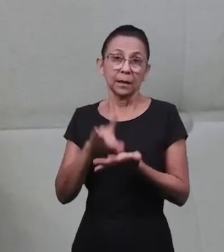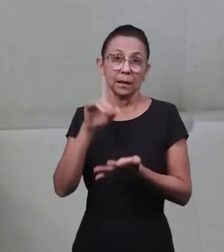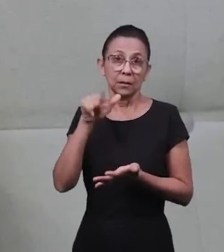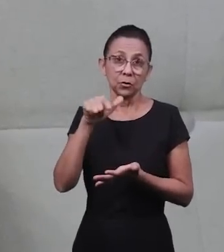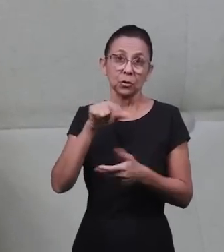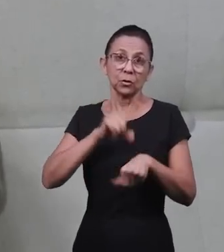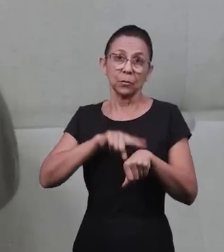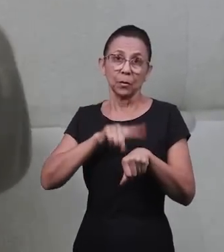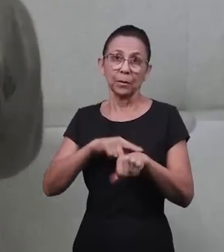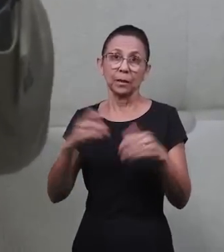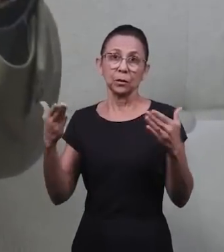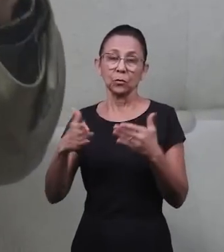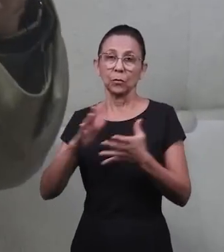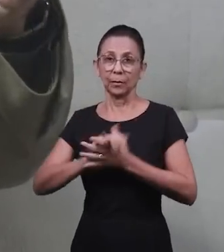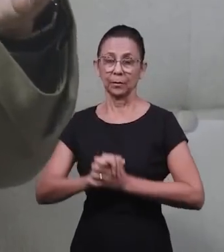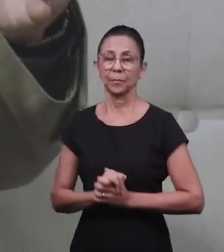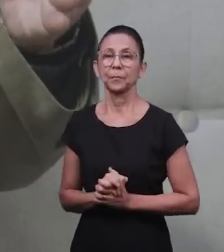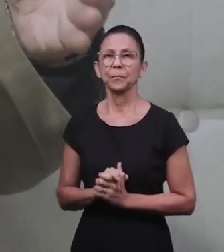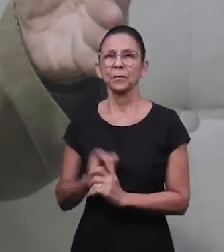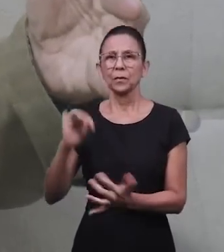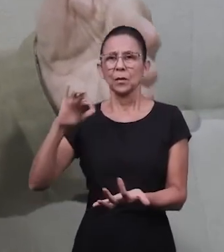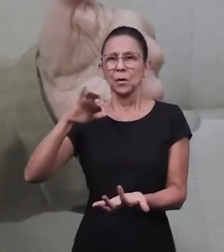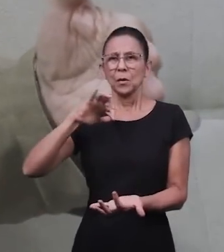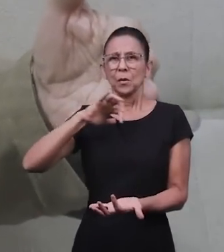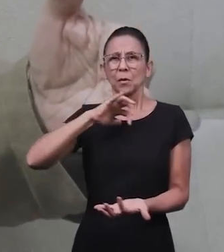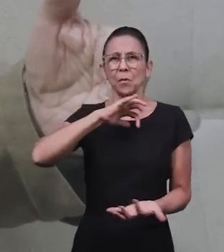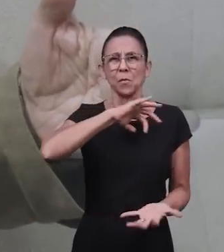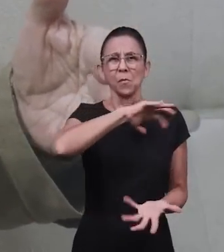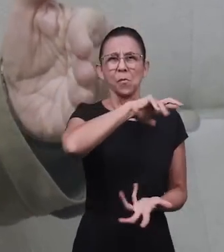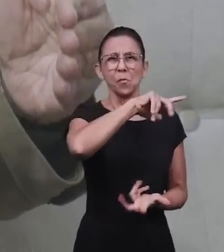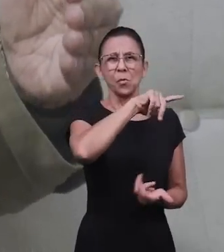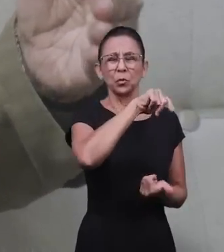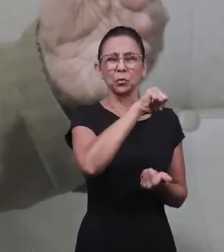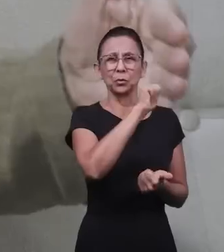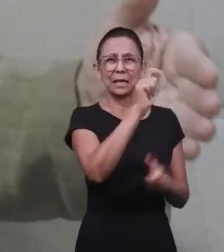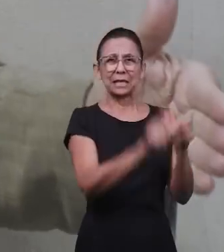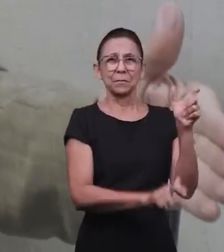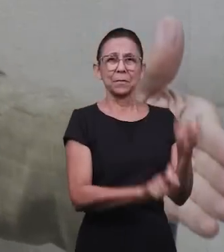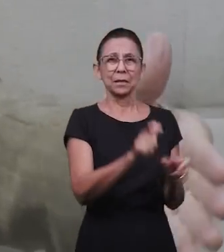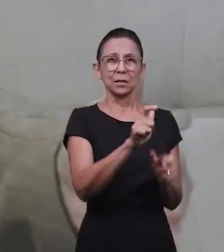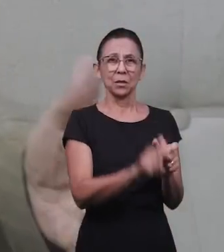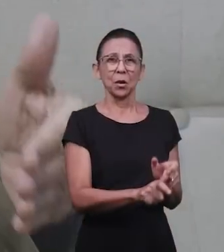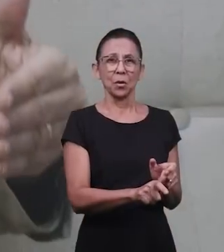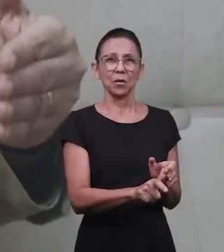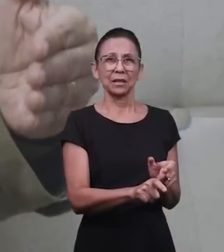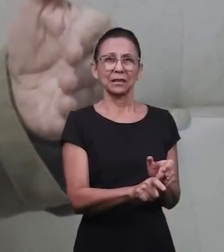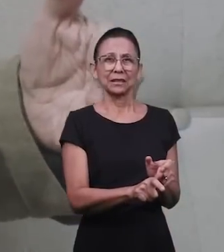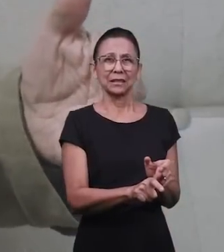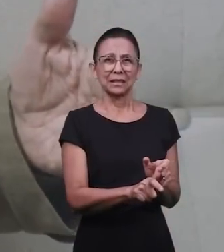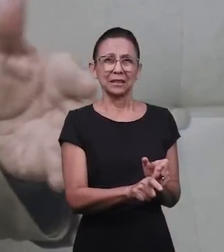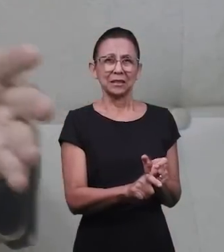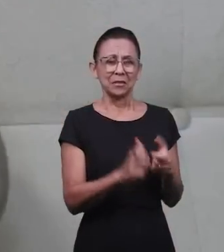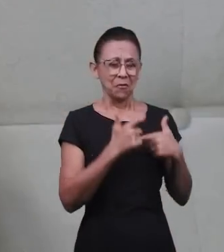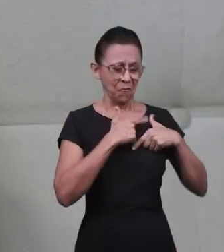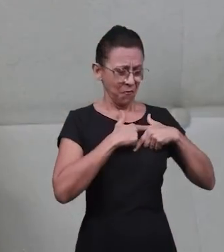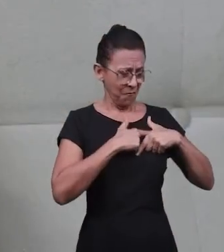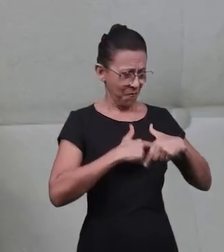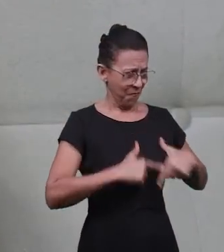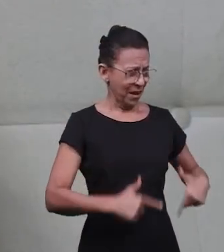é a seguinte: o mundo está submerso no inverno espiritual, numa frieza